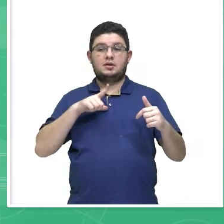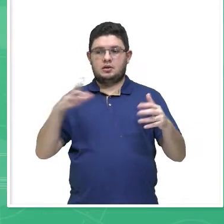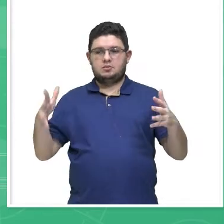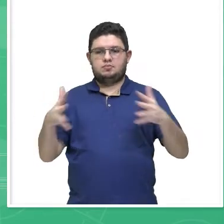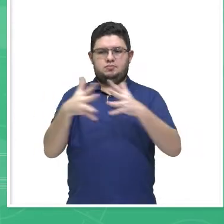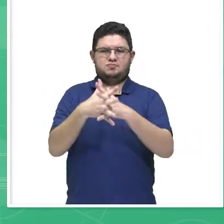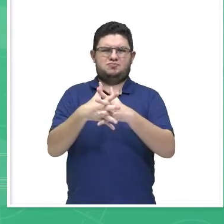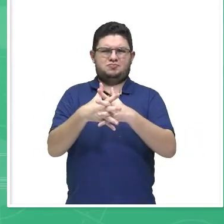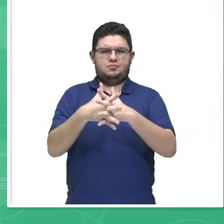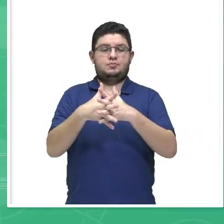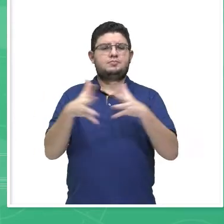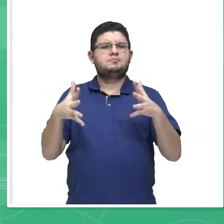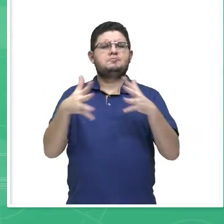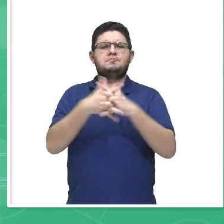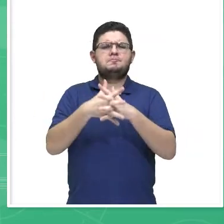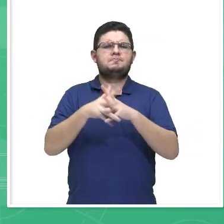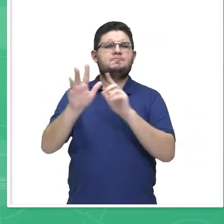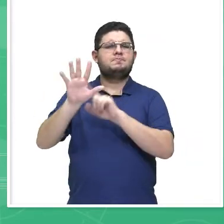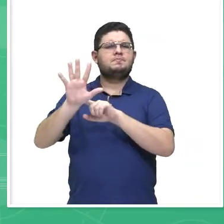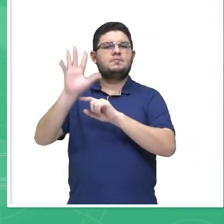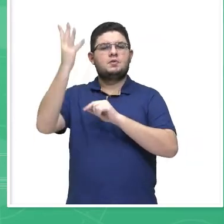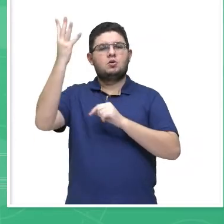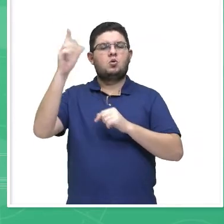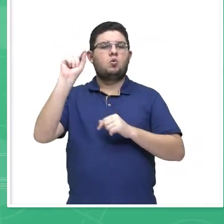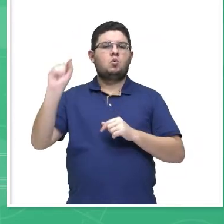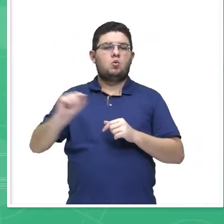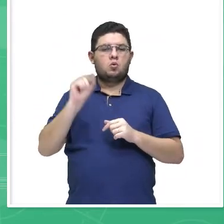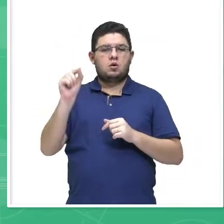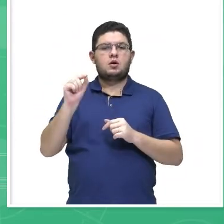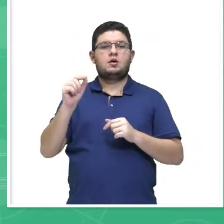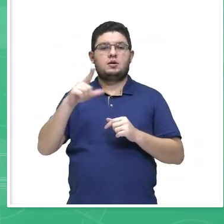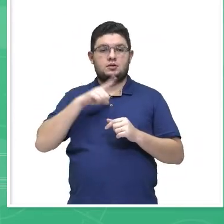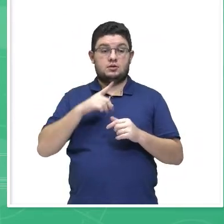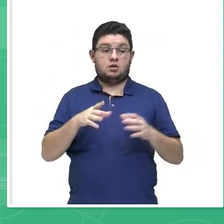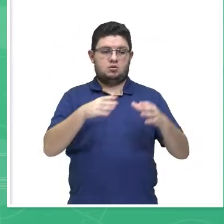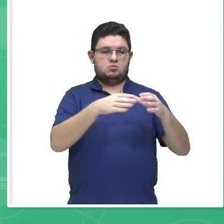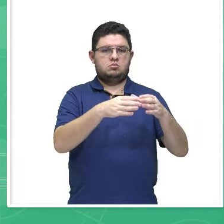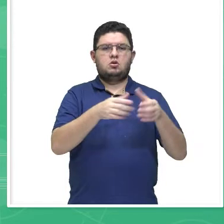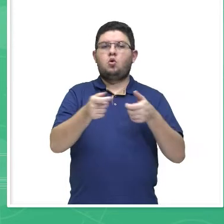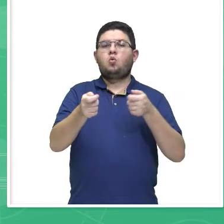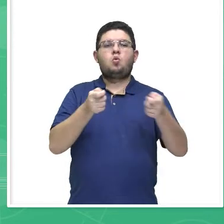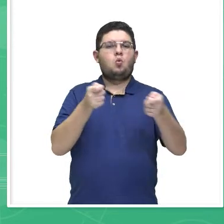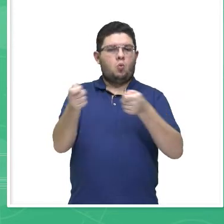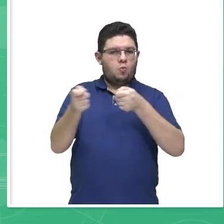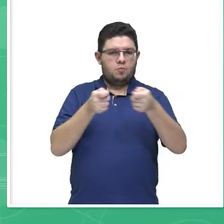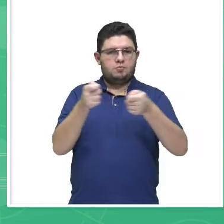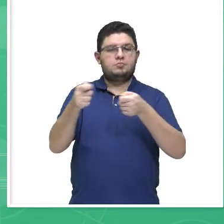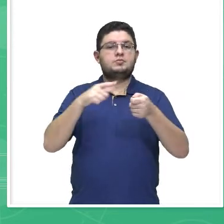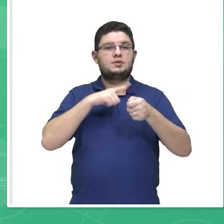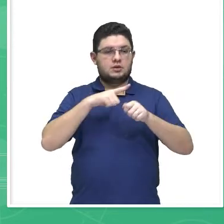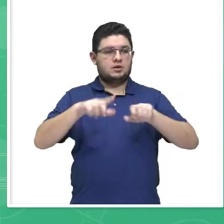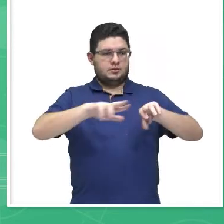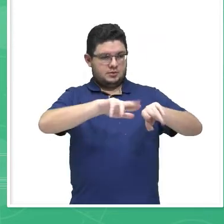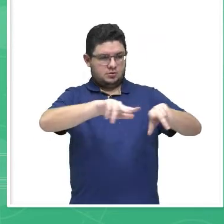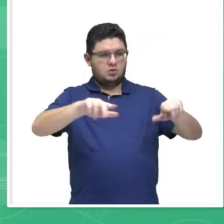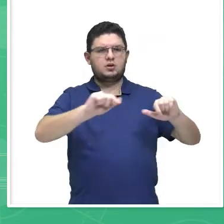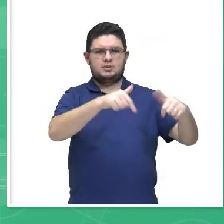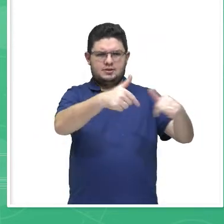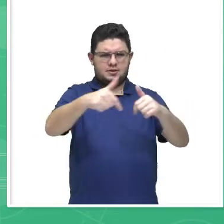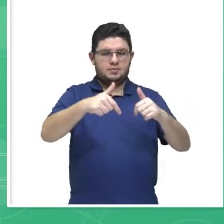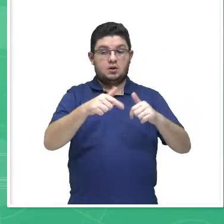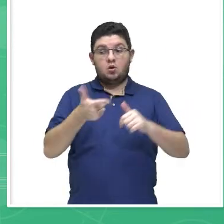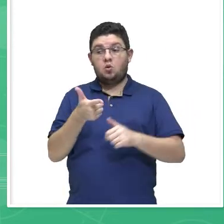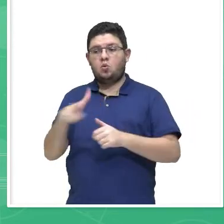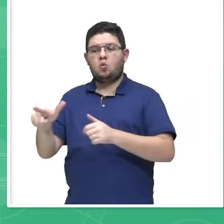conflito. Surge então uma classe dominante, aquela que tem os meios de produção, e a